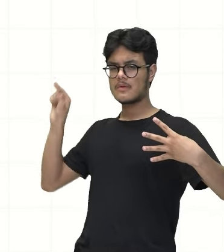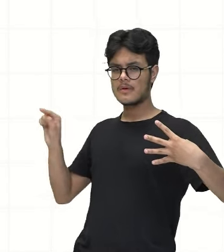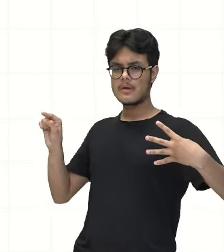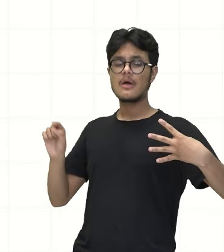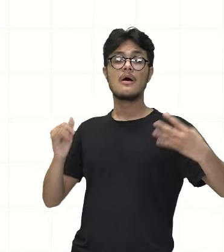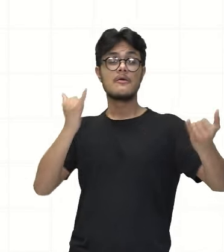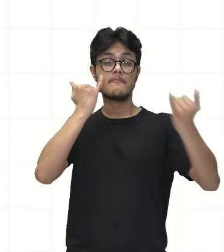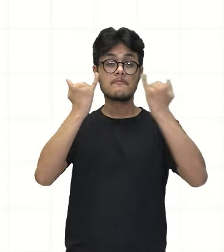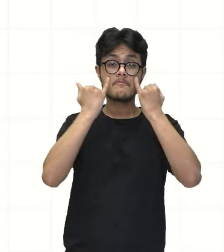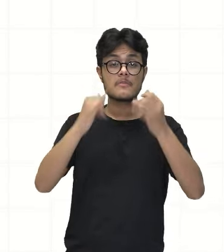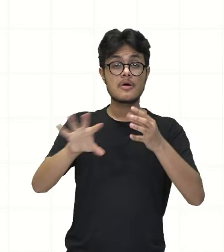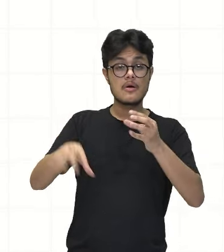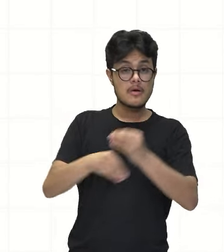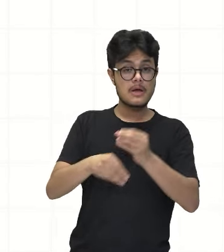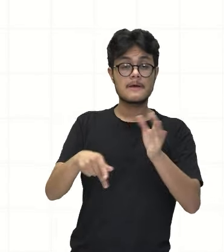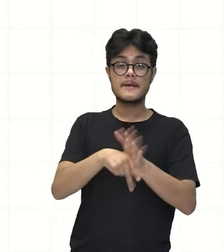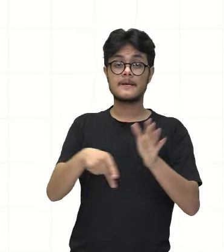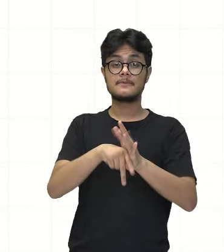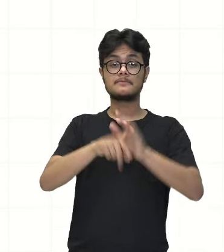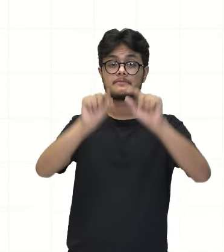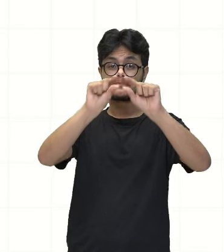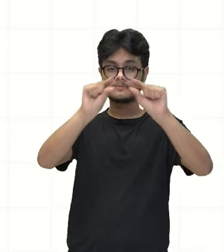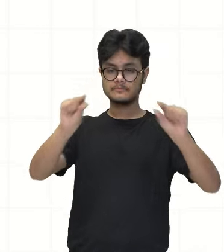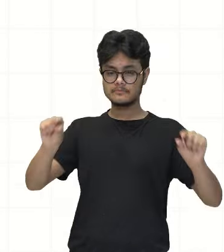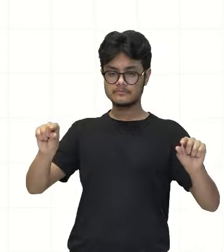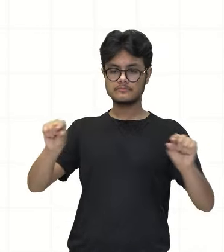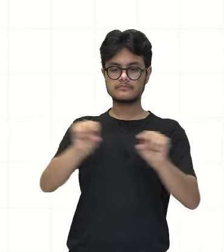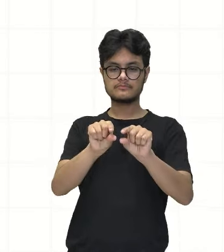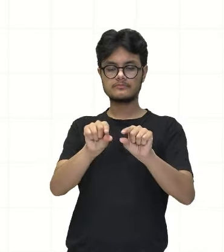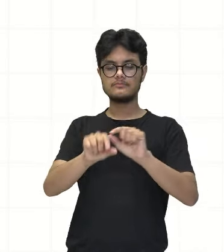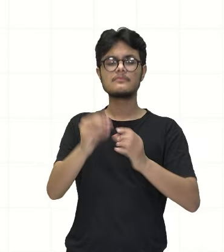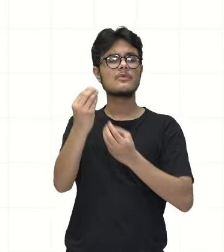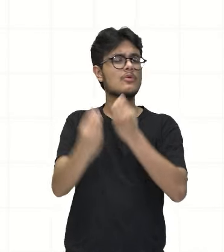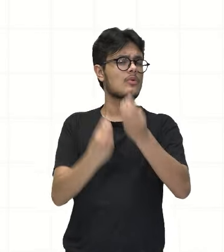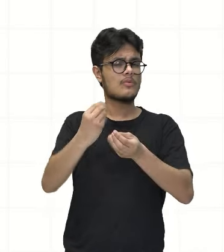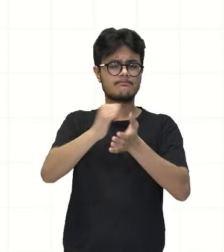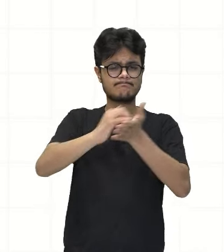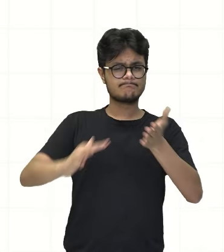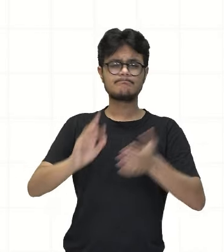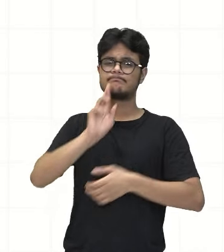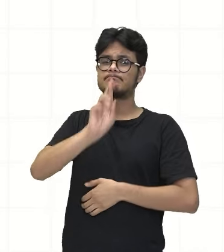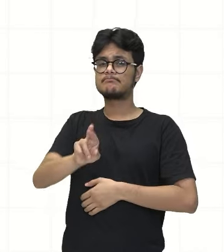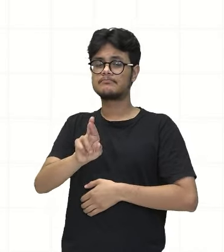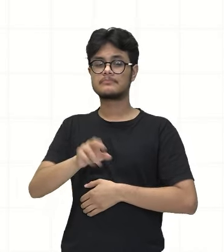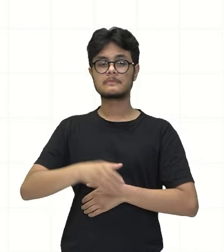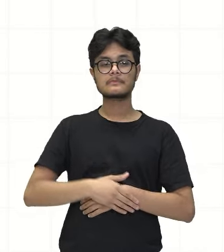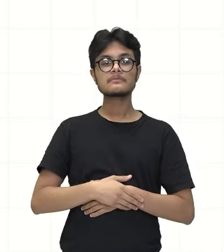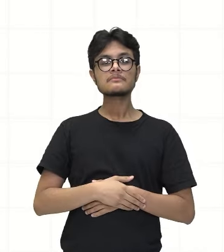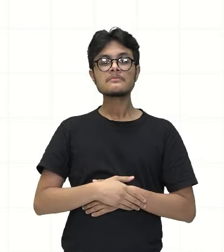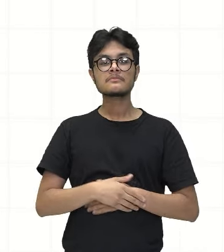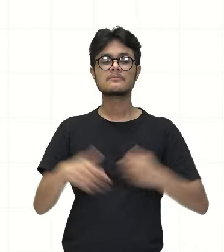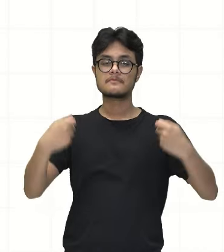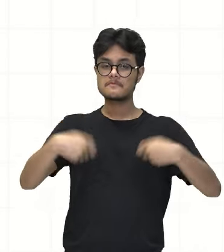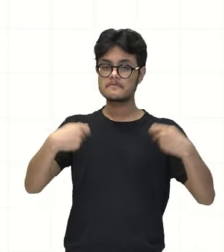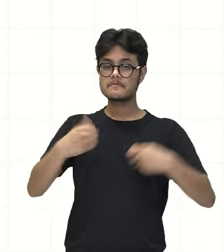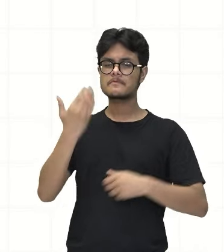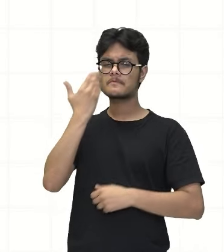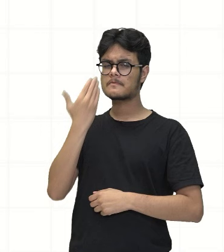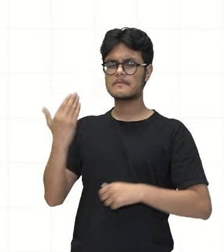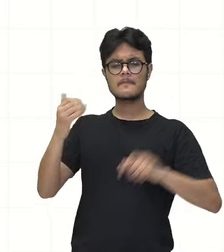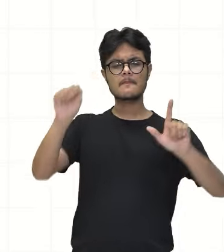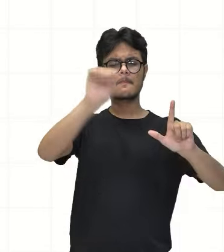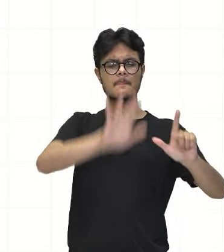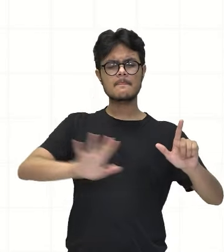fórmulas, né? E aí, como é que eu vou resolver esse problema? Eu tenho que visualizar o triângulo que está